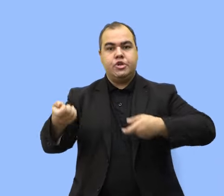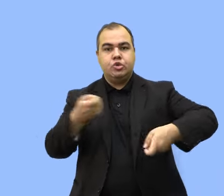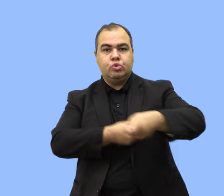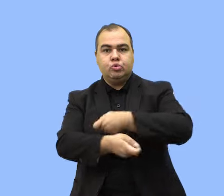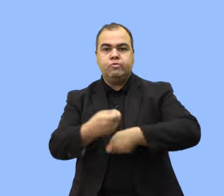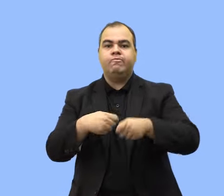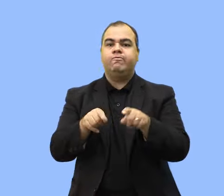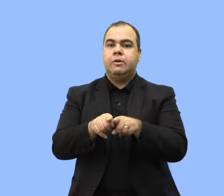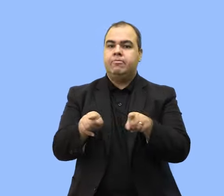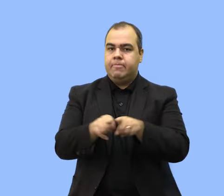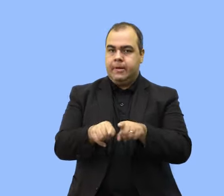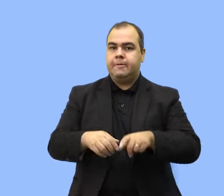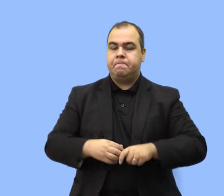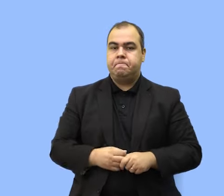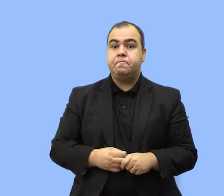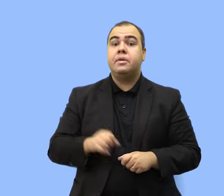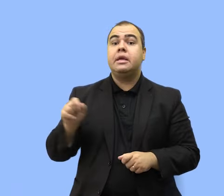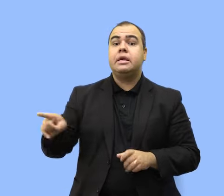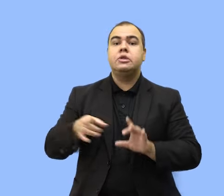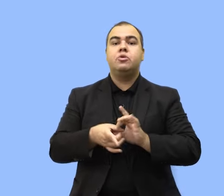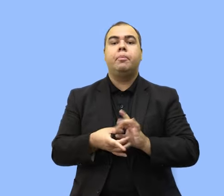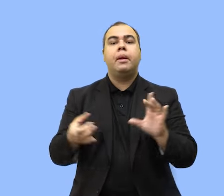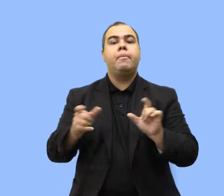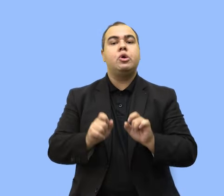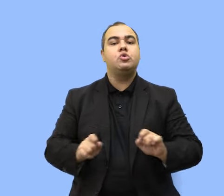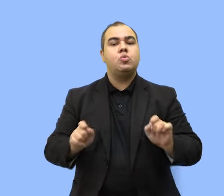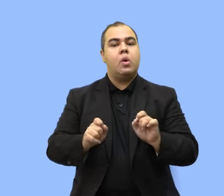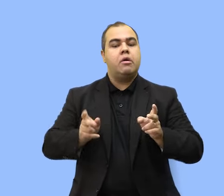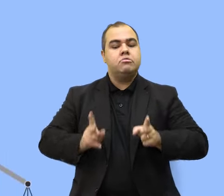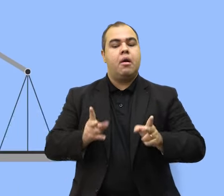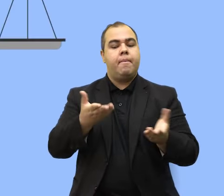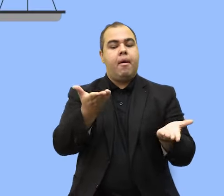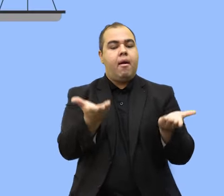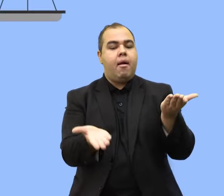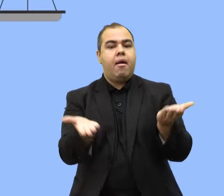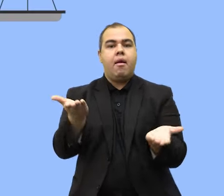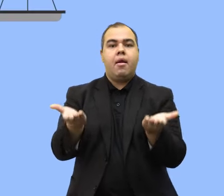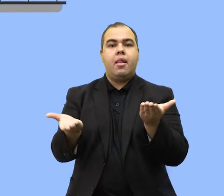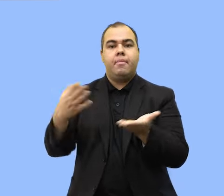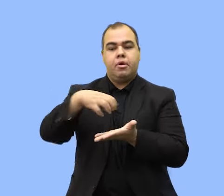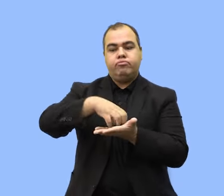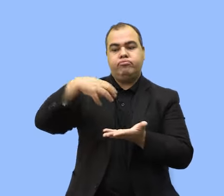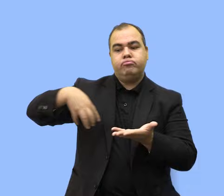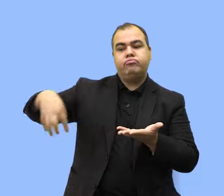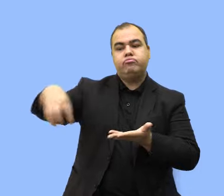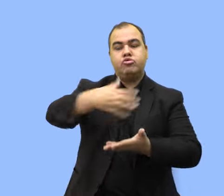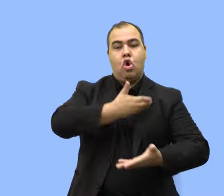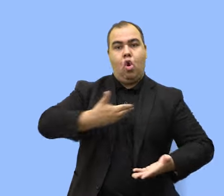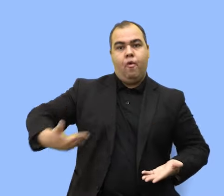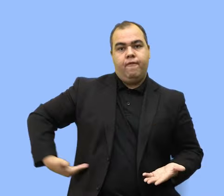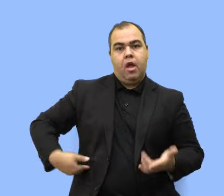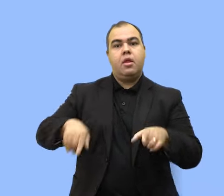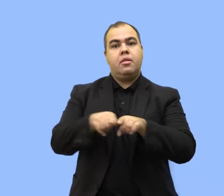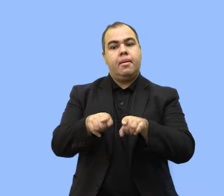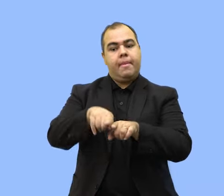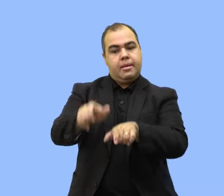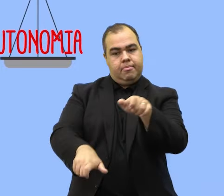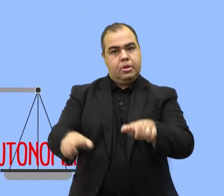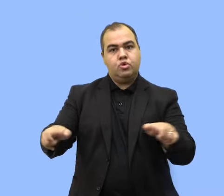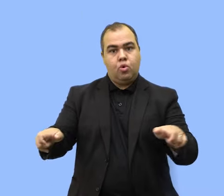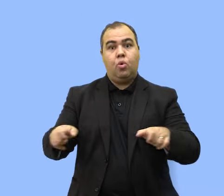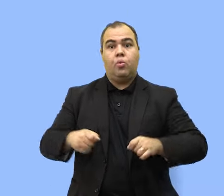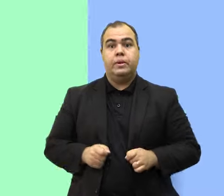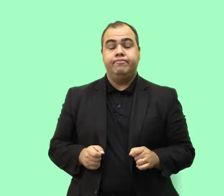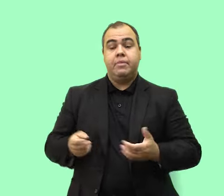finalidades essenciais ou delas decorrentes. Isso permite que sejam mantidos o equilíbrio entre os entes federativos e a autonomia de cada um deles.